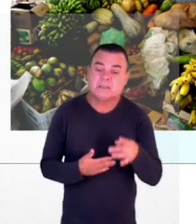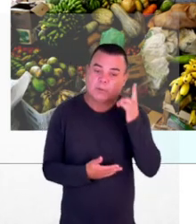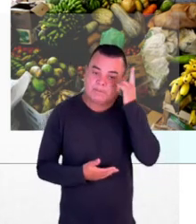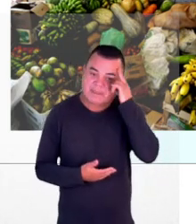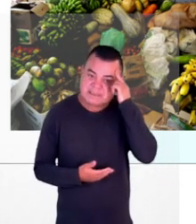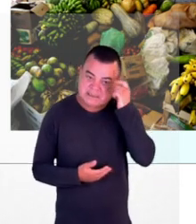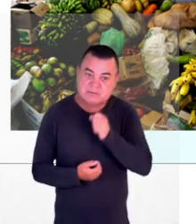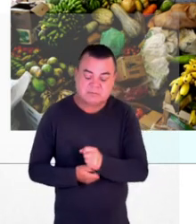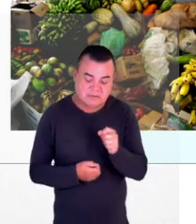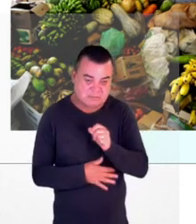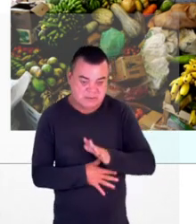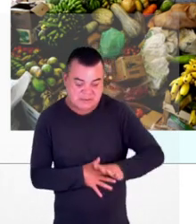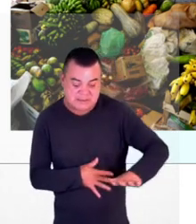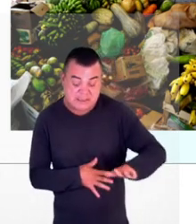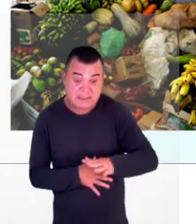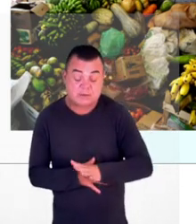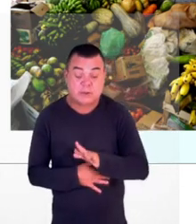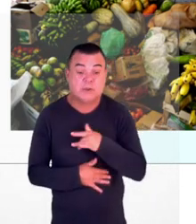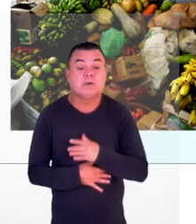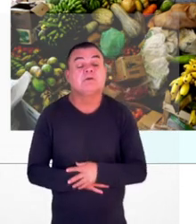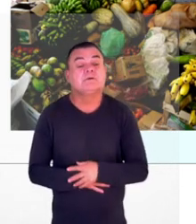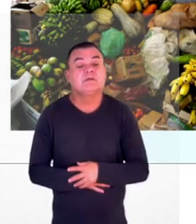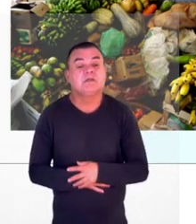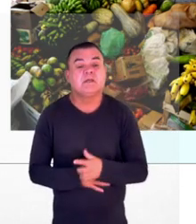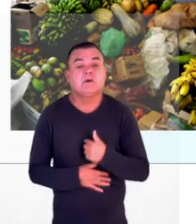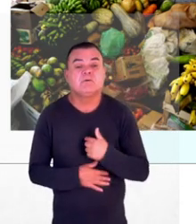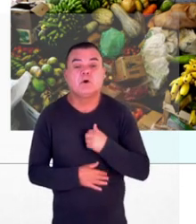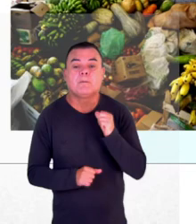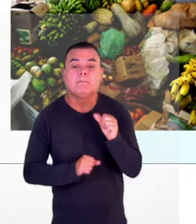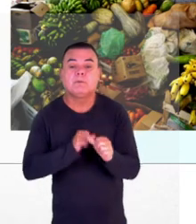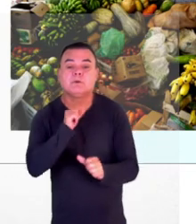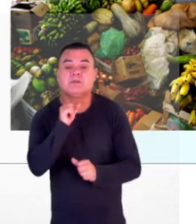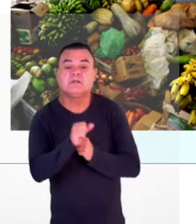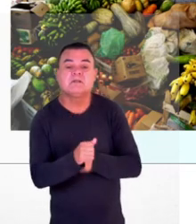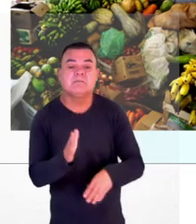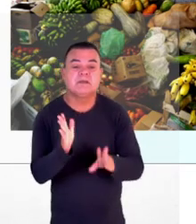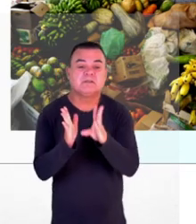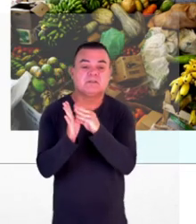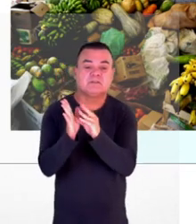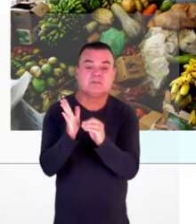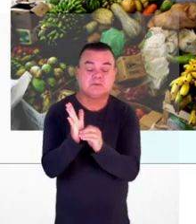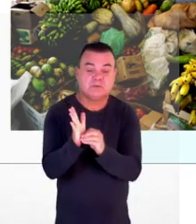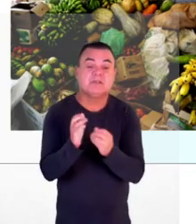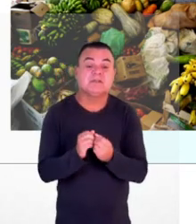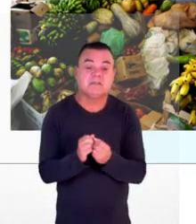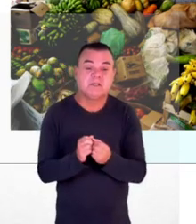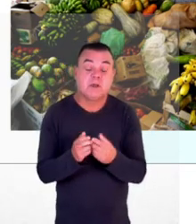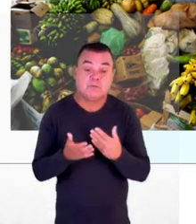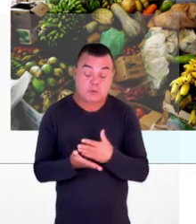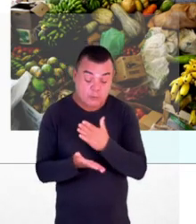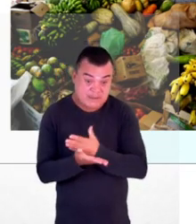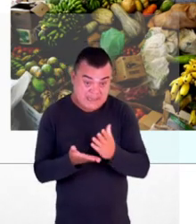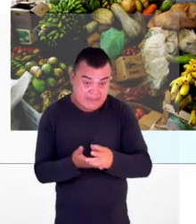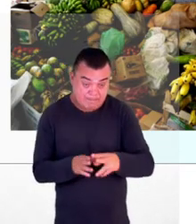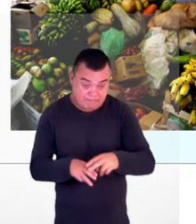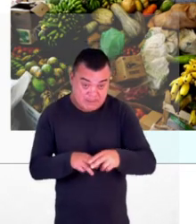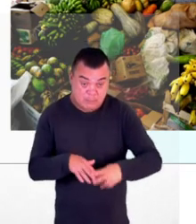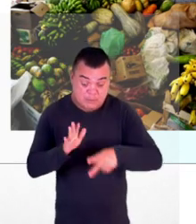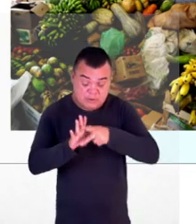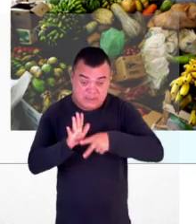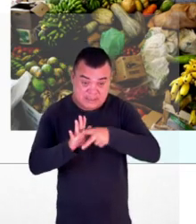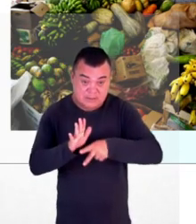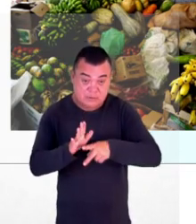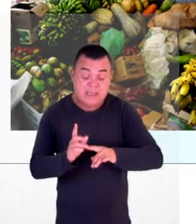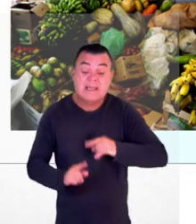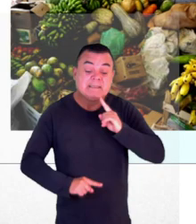cenário nós E aí eu vou mudando a metodologia do colega que me antecedeu eu vou começar pelo projeto e depois eu vou falar um pouco